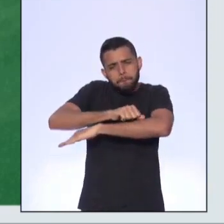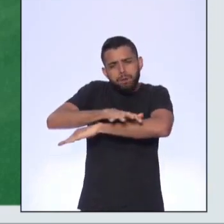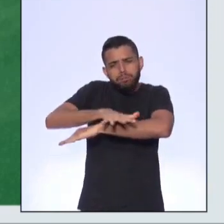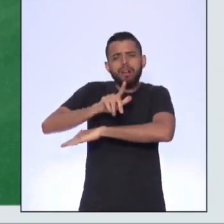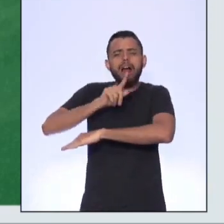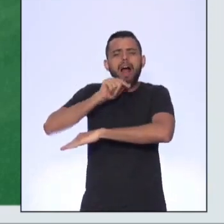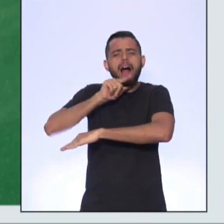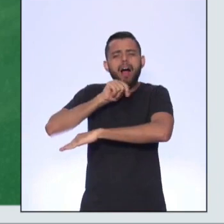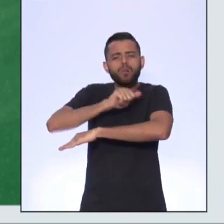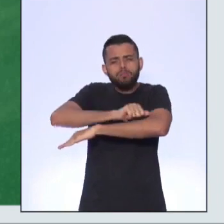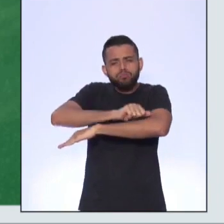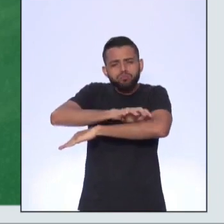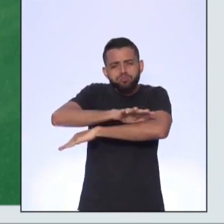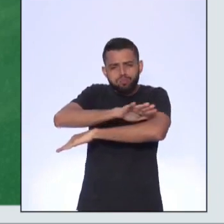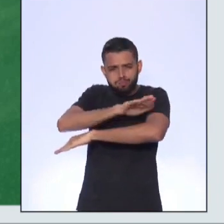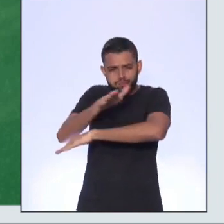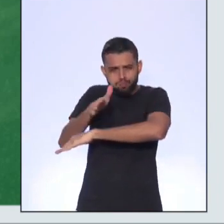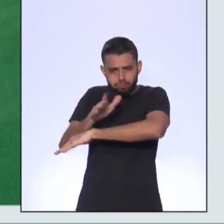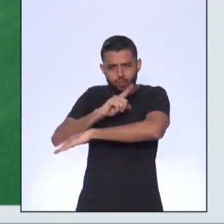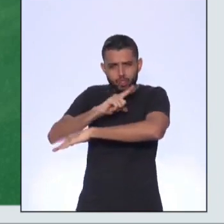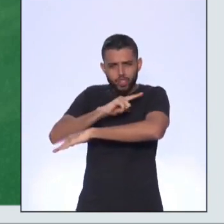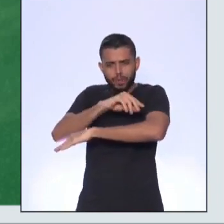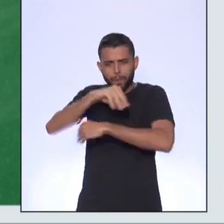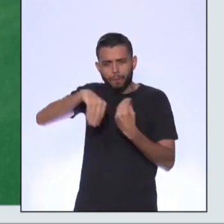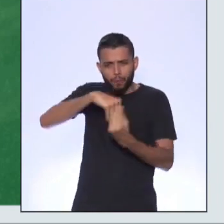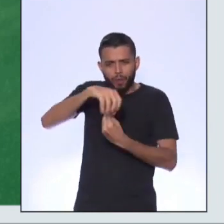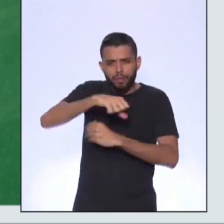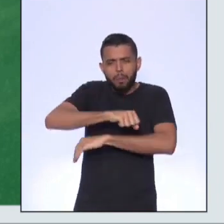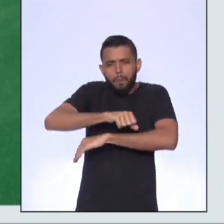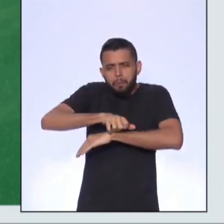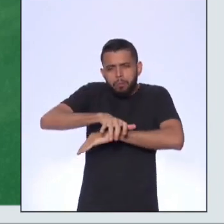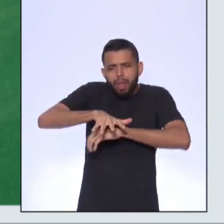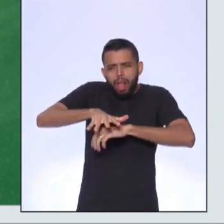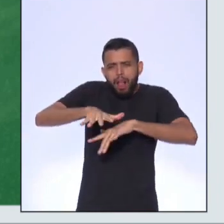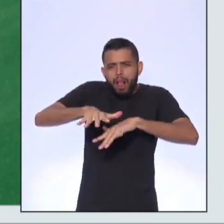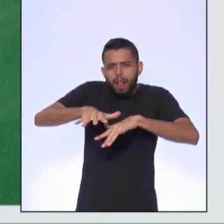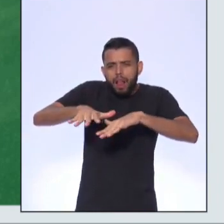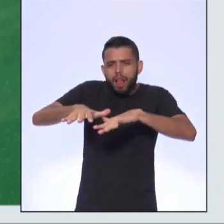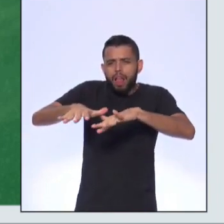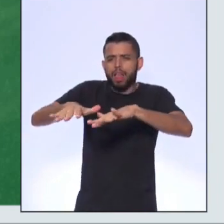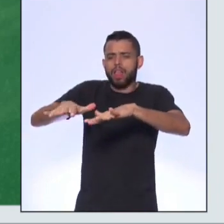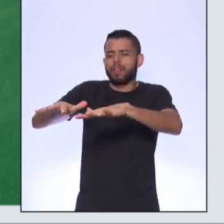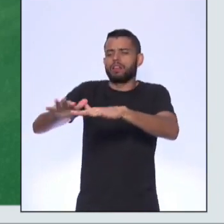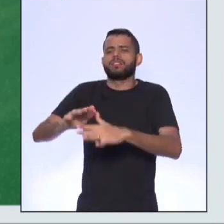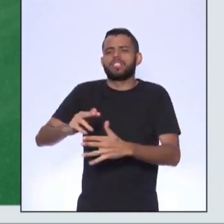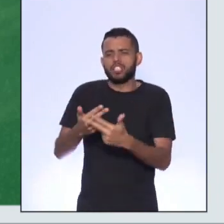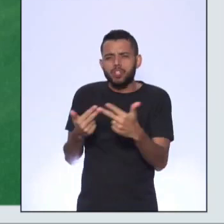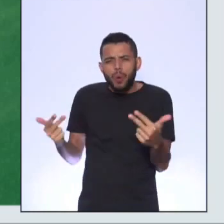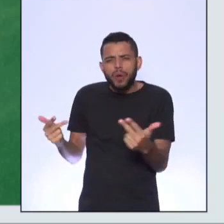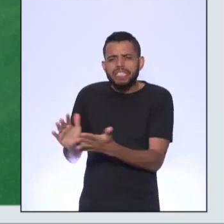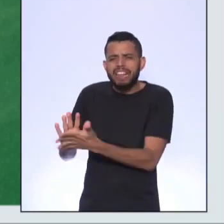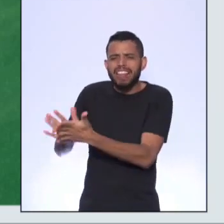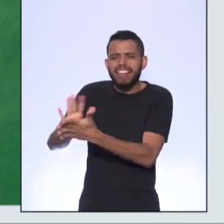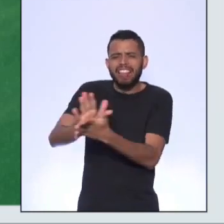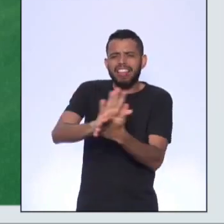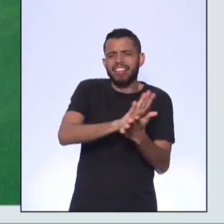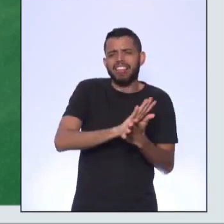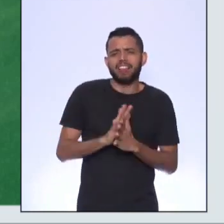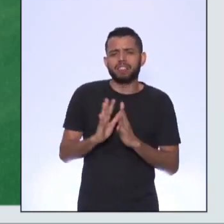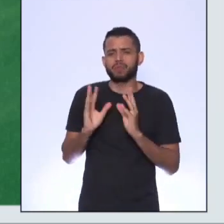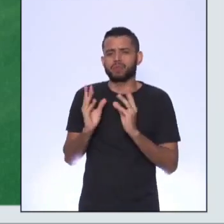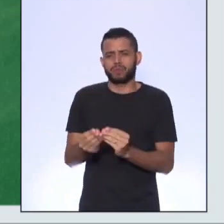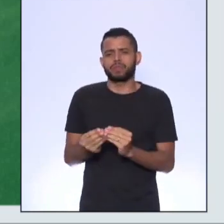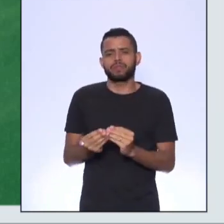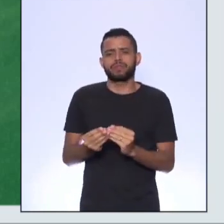havia contida nessa barragem, misturada com lama, vem arrastando tudo que encontra pela frente. Em seu caminho, de